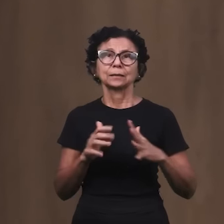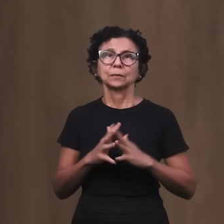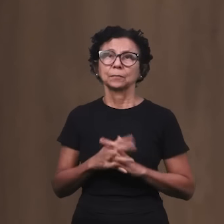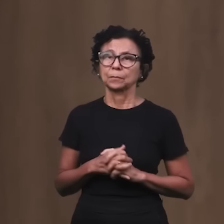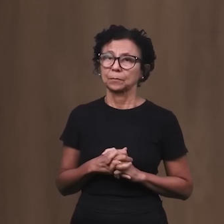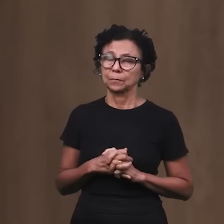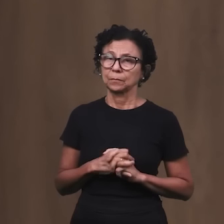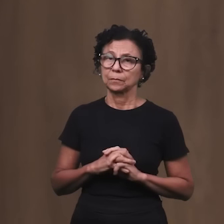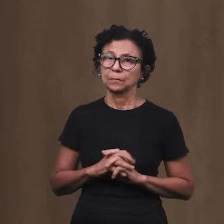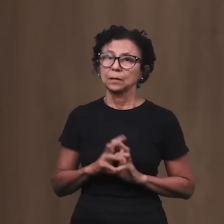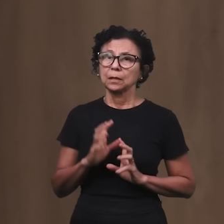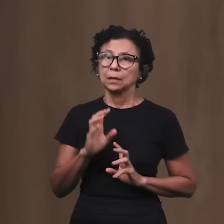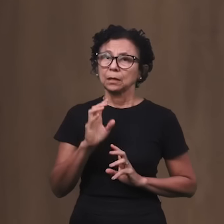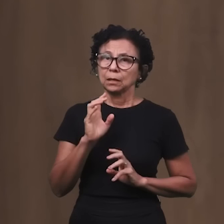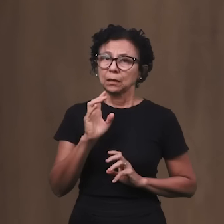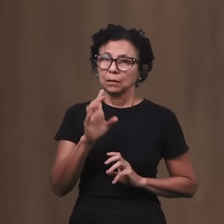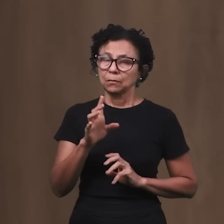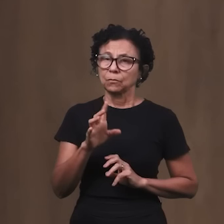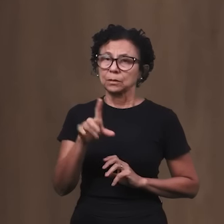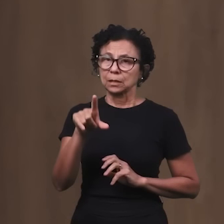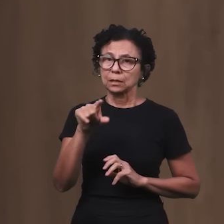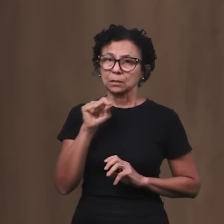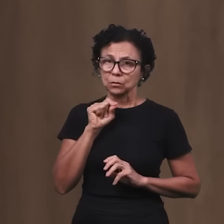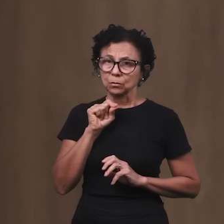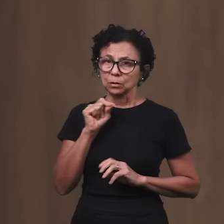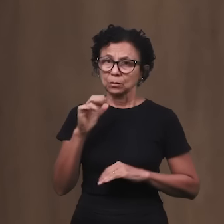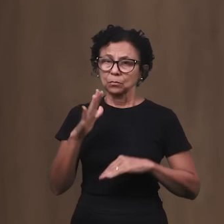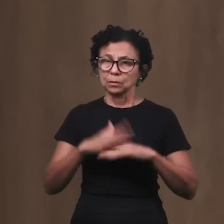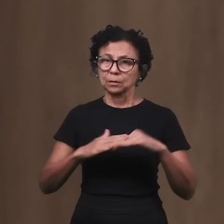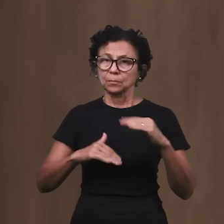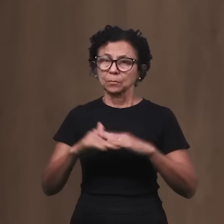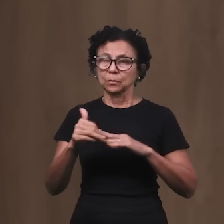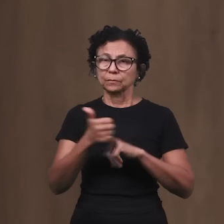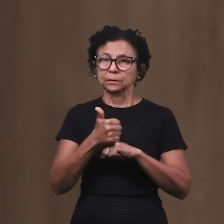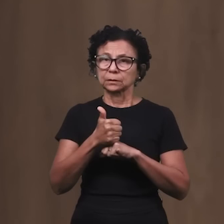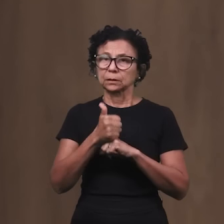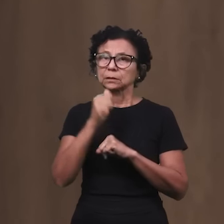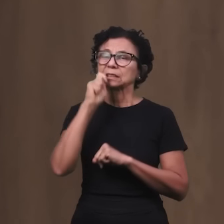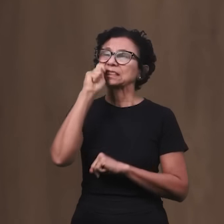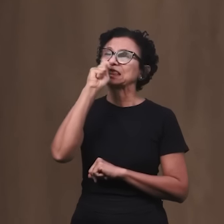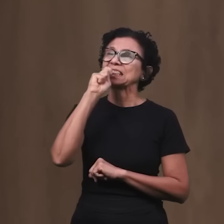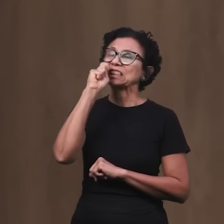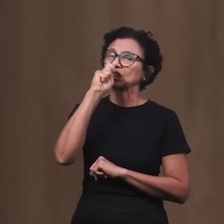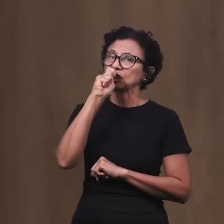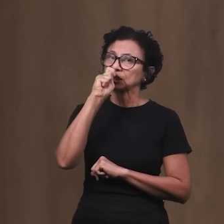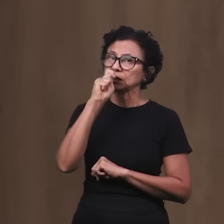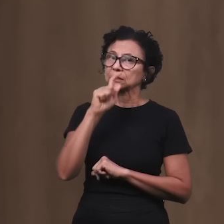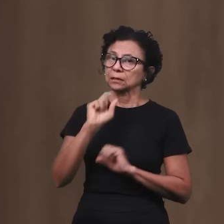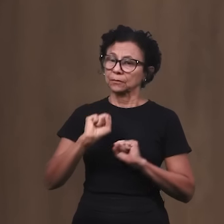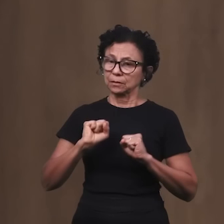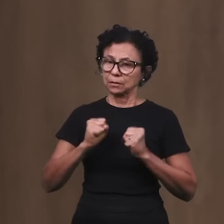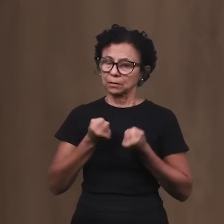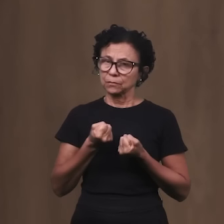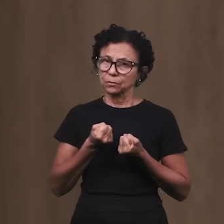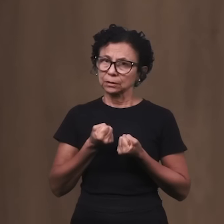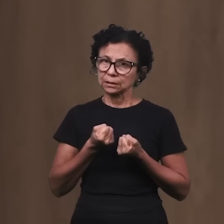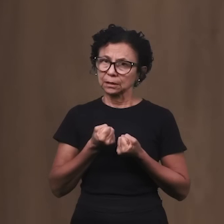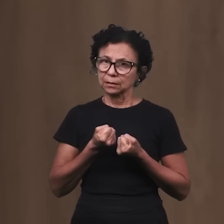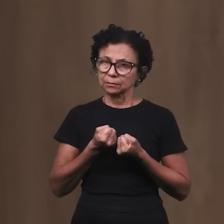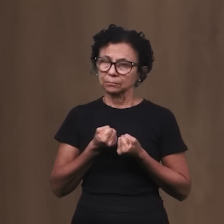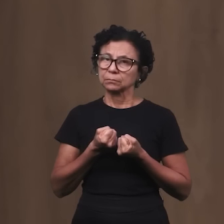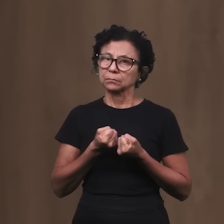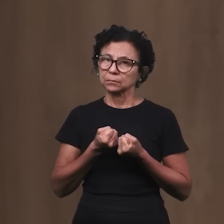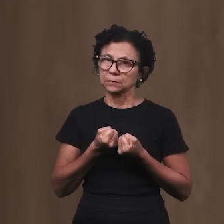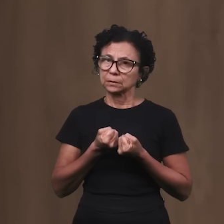você escolheu ser dentista, você vai se esmerar. É uma profissão, cara?